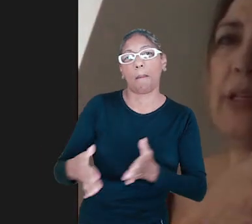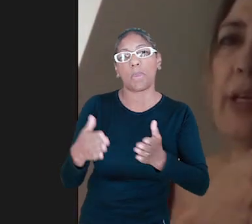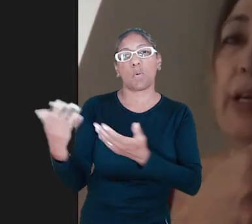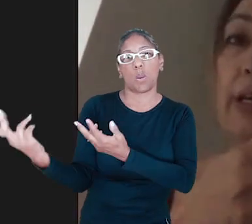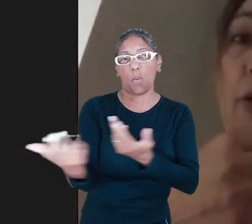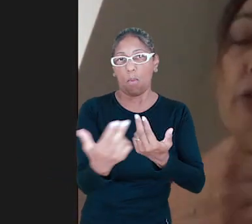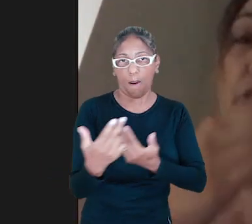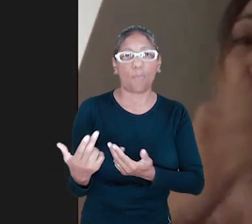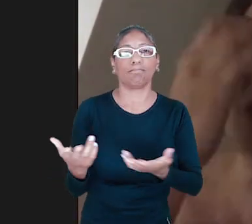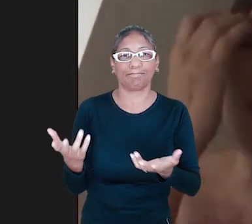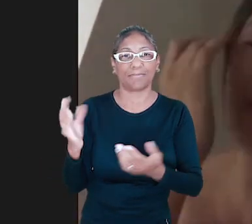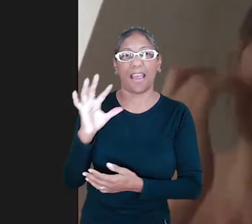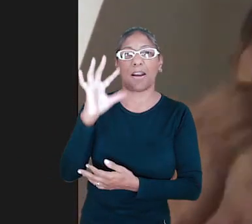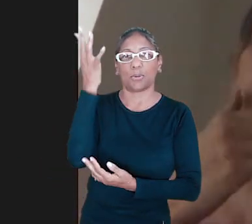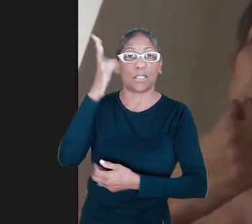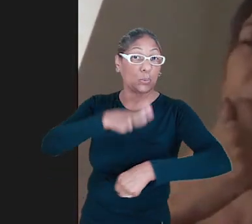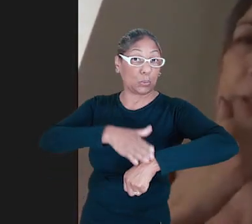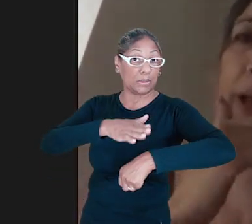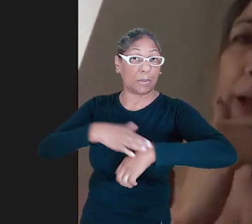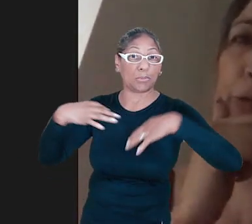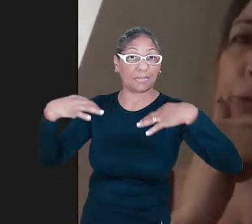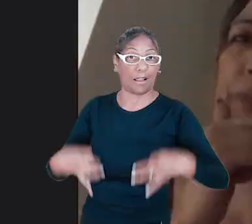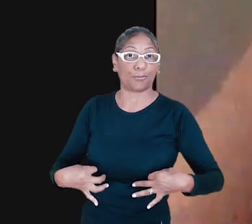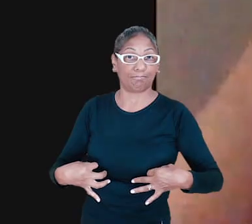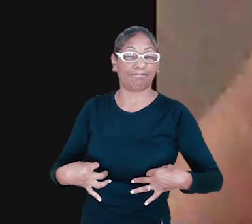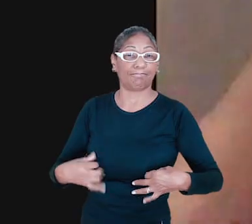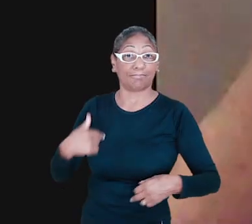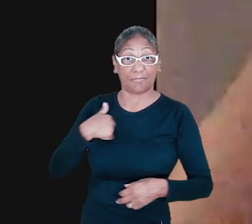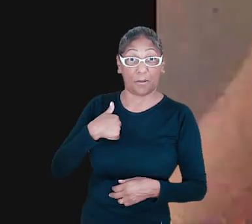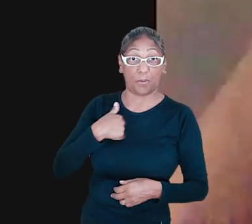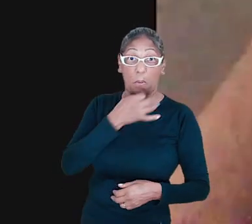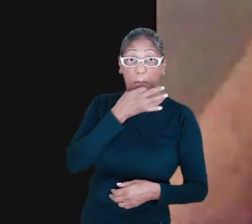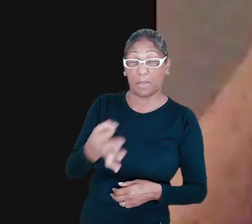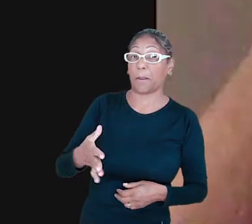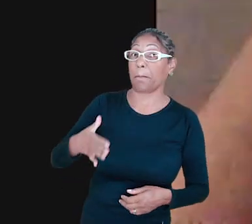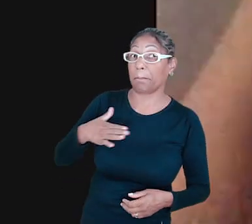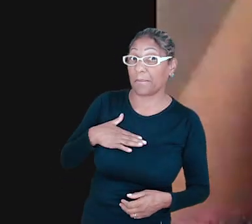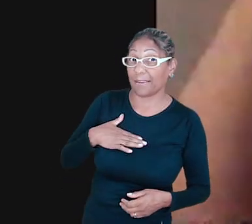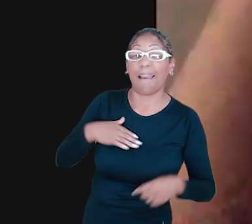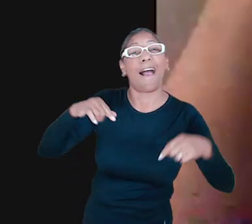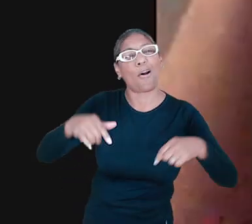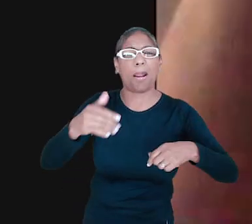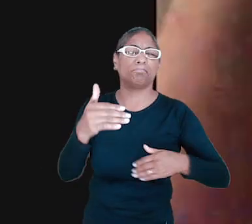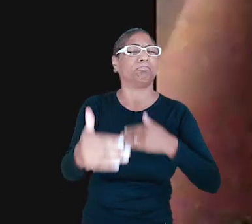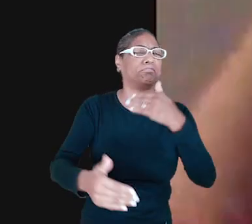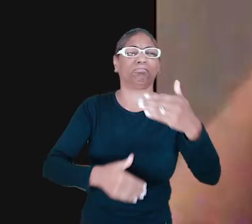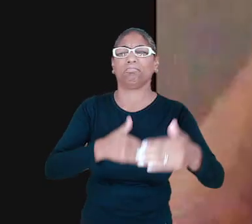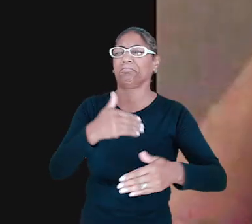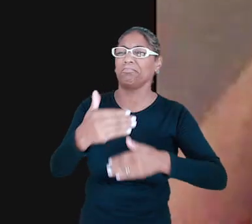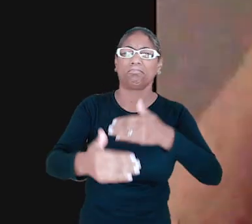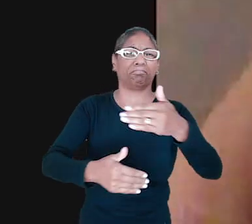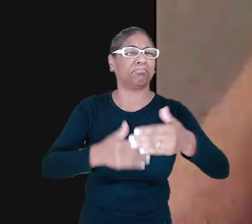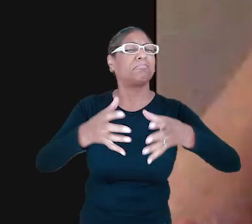né? Então, acho que tudo acontece no tempo certo, e eu acho que agora, daqui para